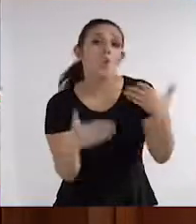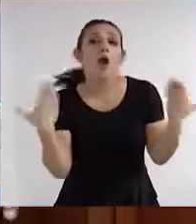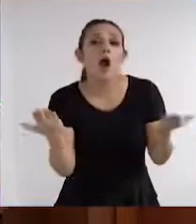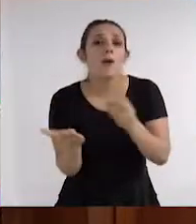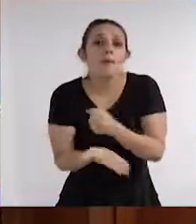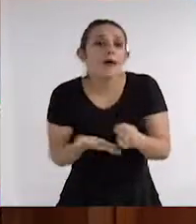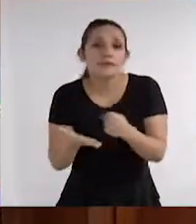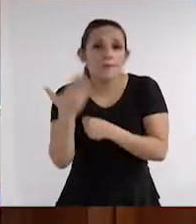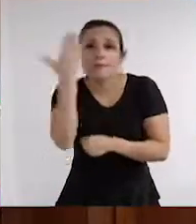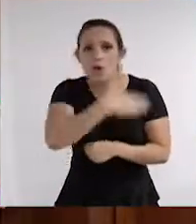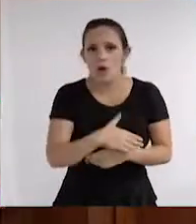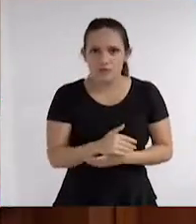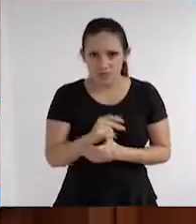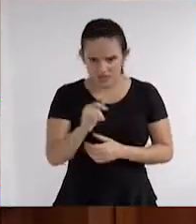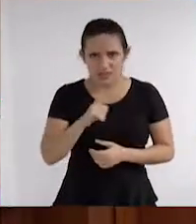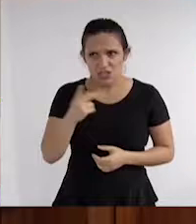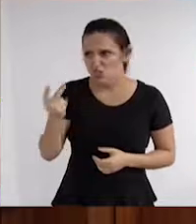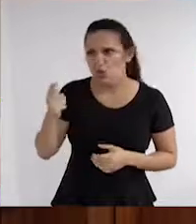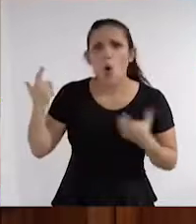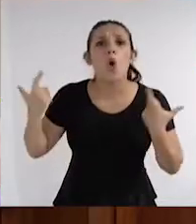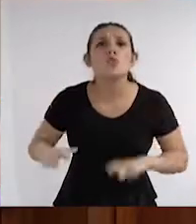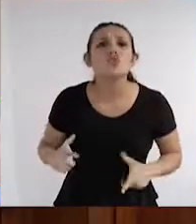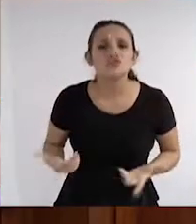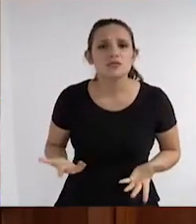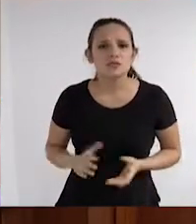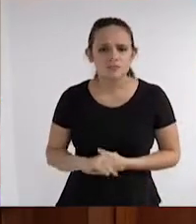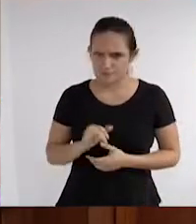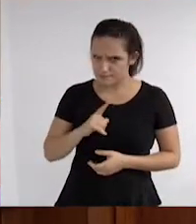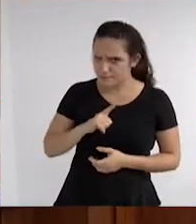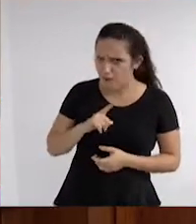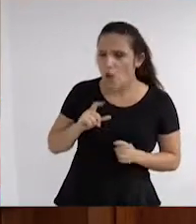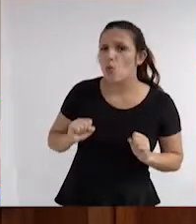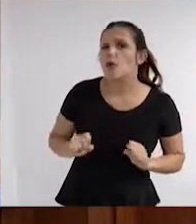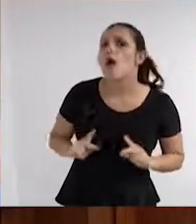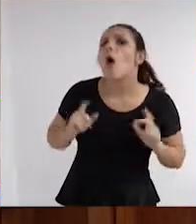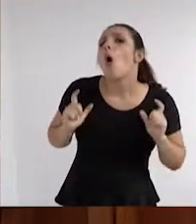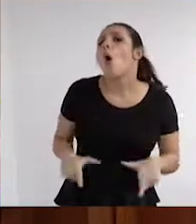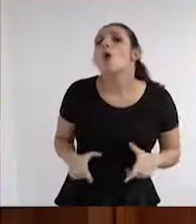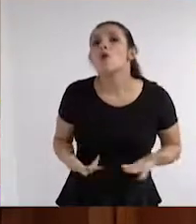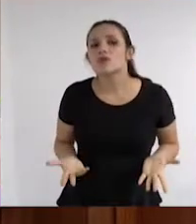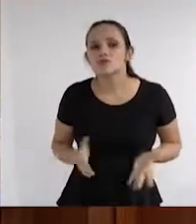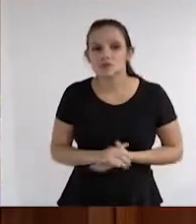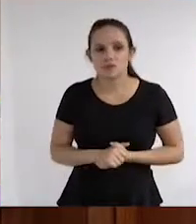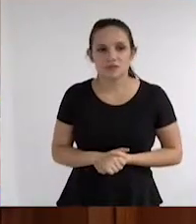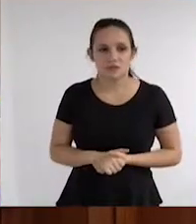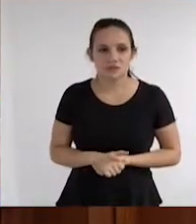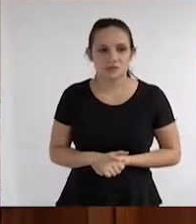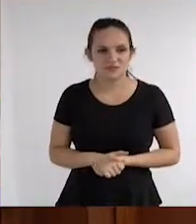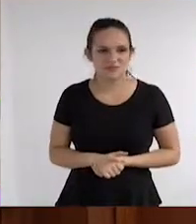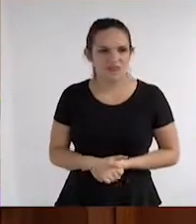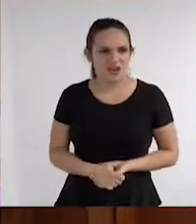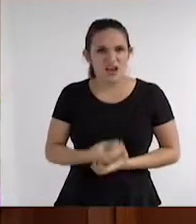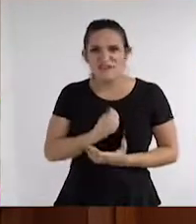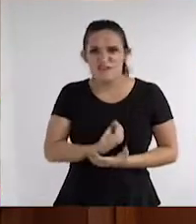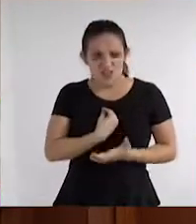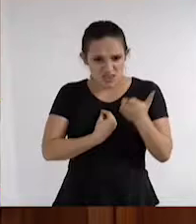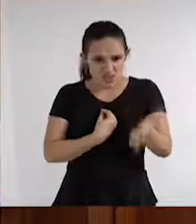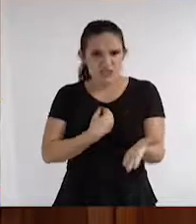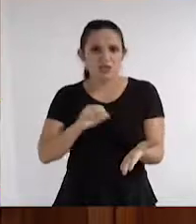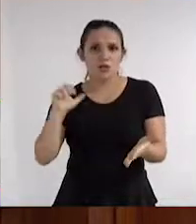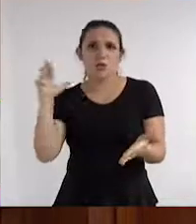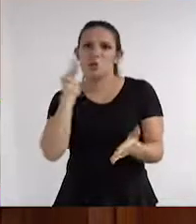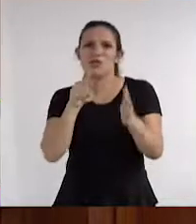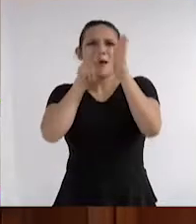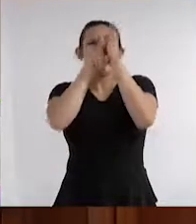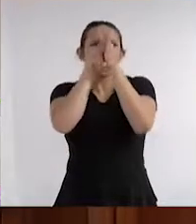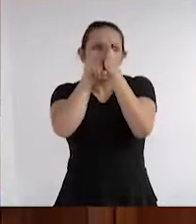É ladrão que tem dinheiro, não sei aonde. Aonde? Essa vida desse homem foi revirada de cima para baixo, de baixo para cima,